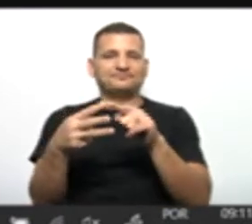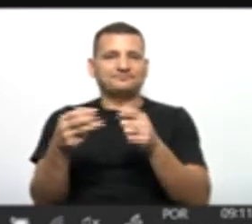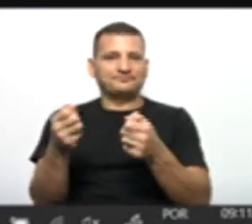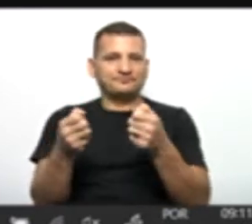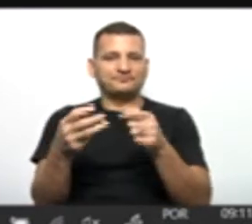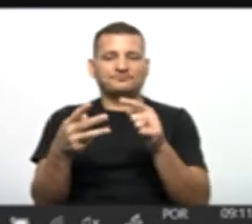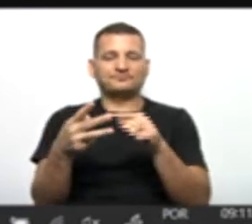telefone.